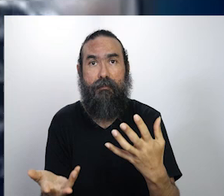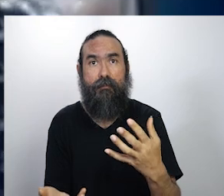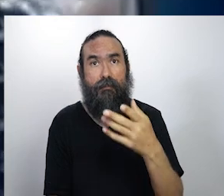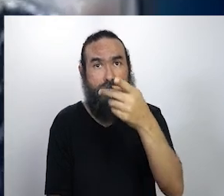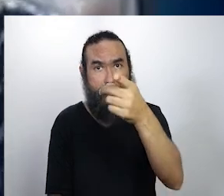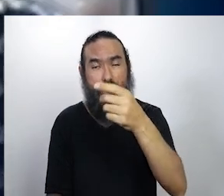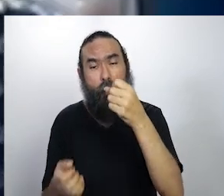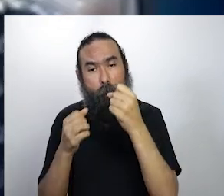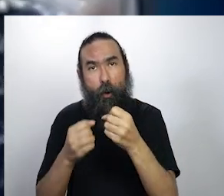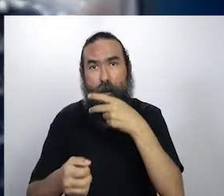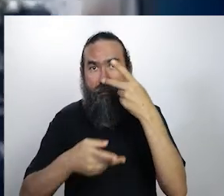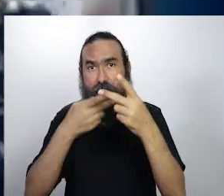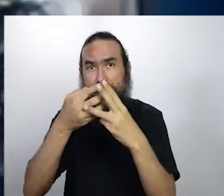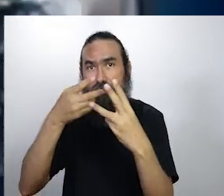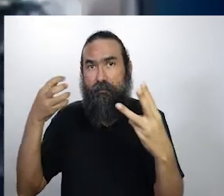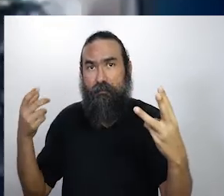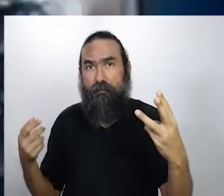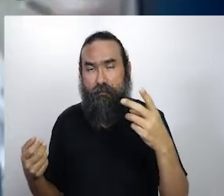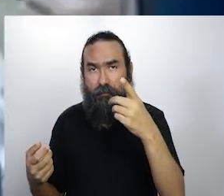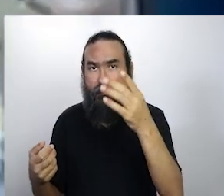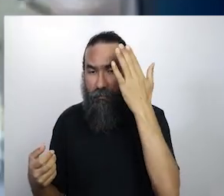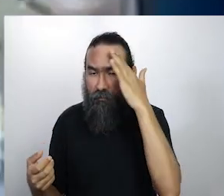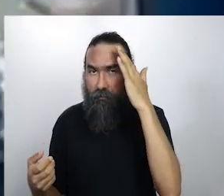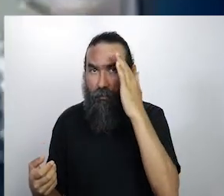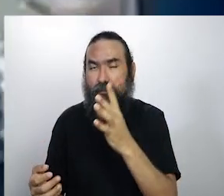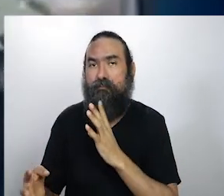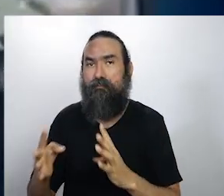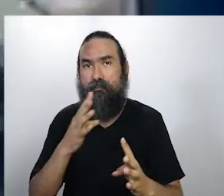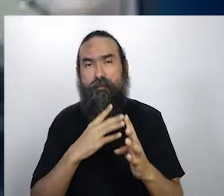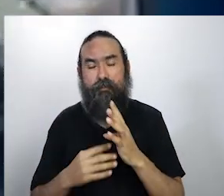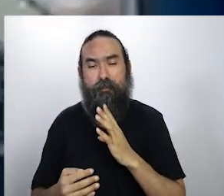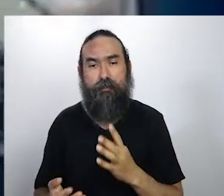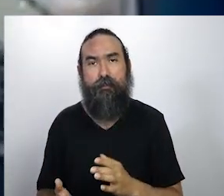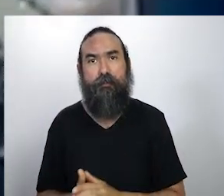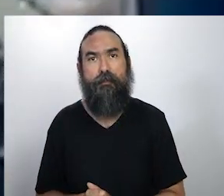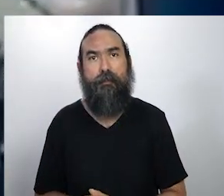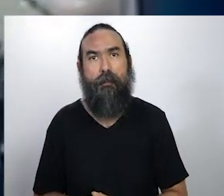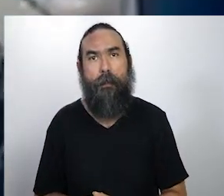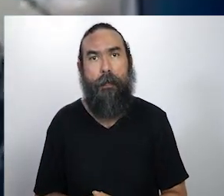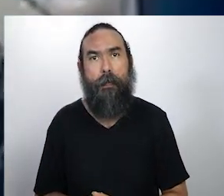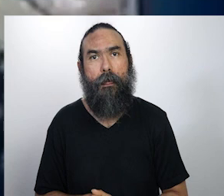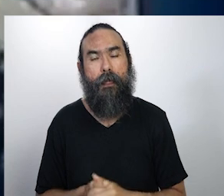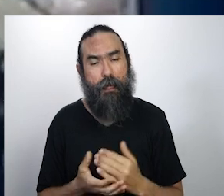nós. Então, quer falar então, Fernando?